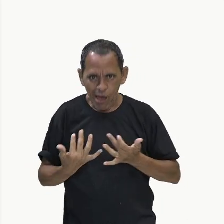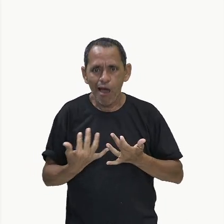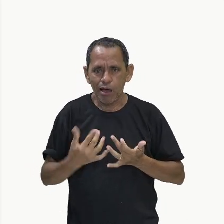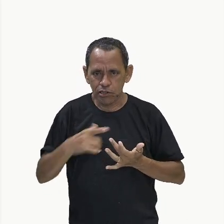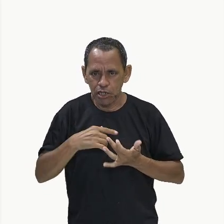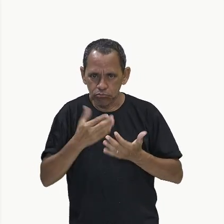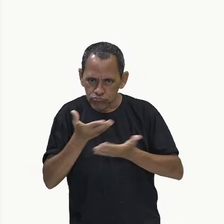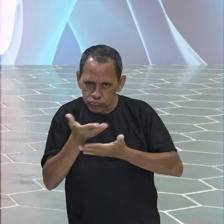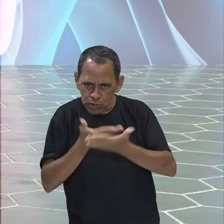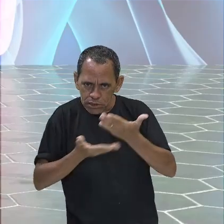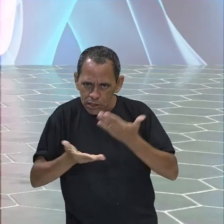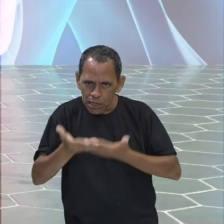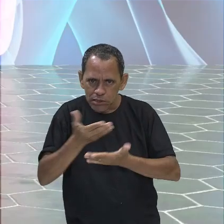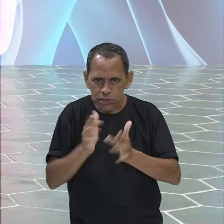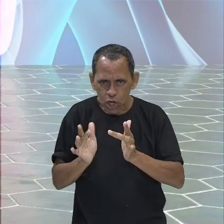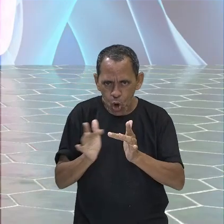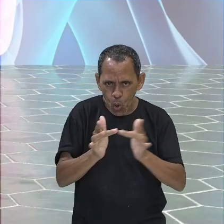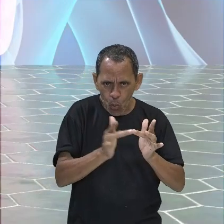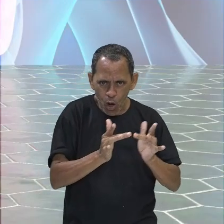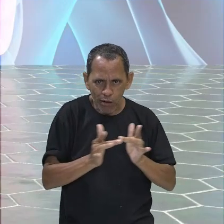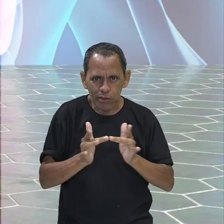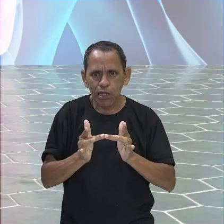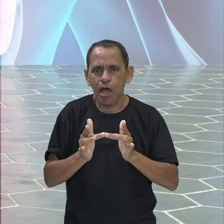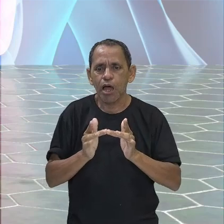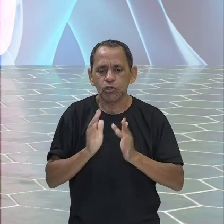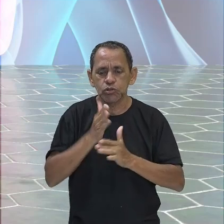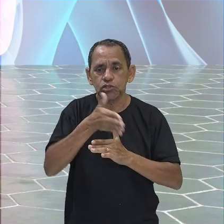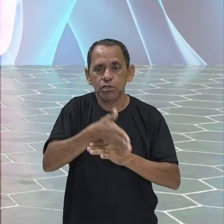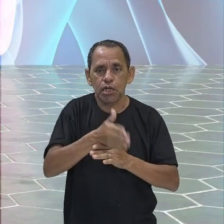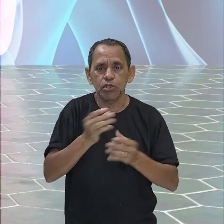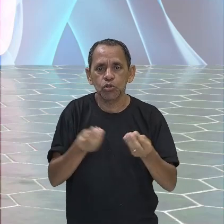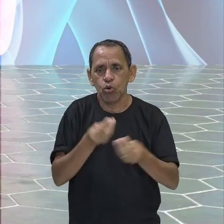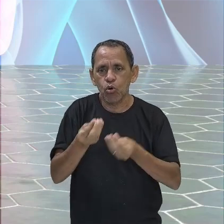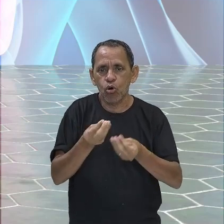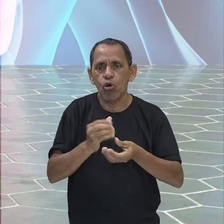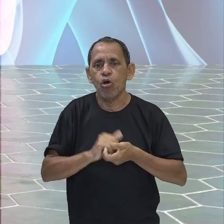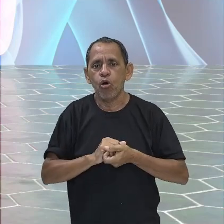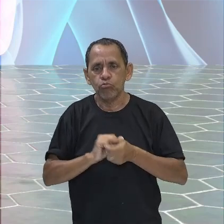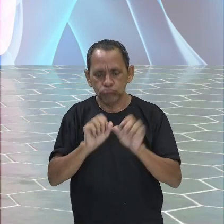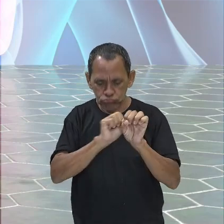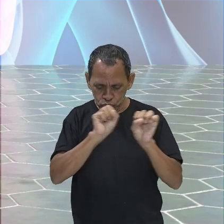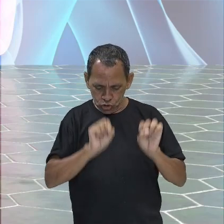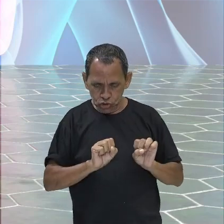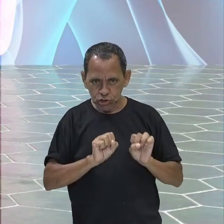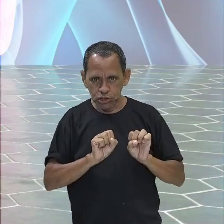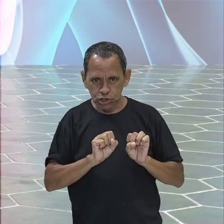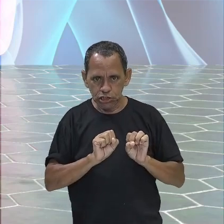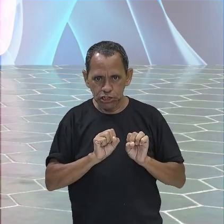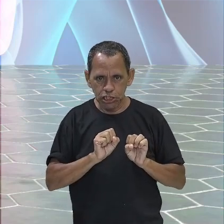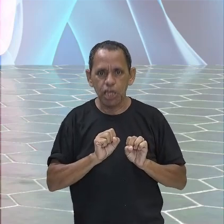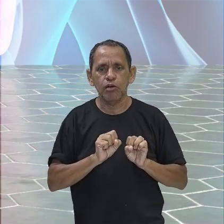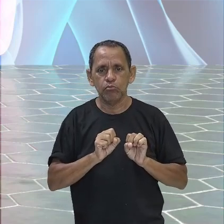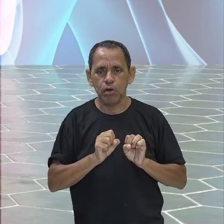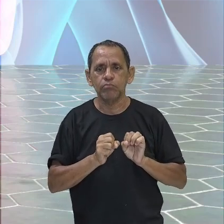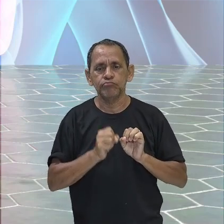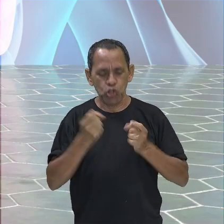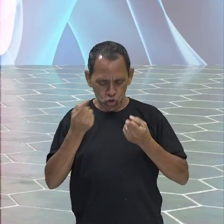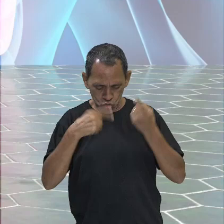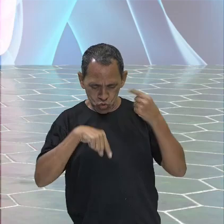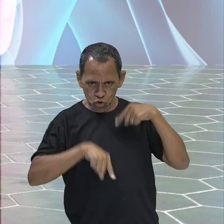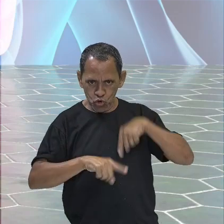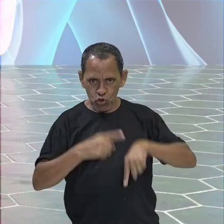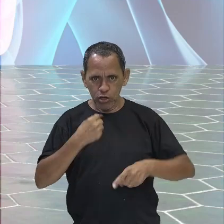interação, ó, uma ligação direta com o sistema circulatório. Porque